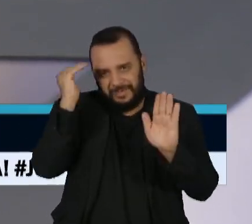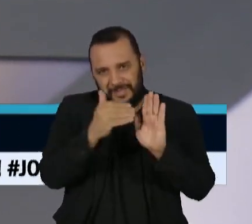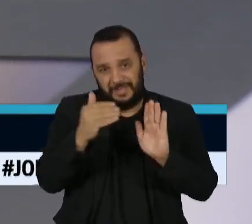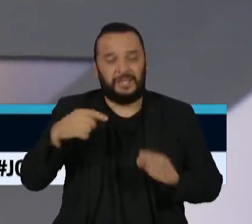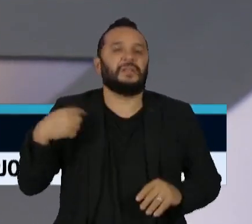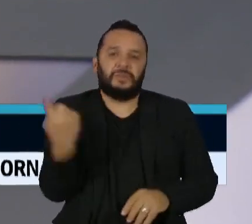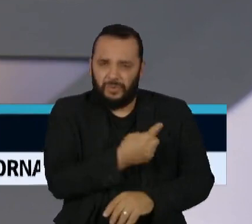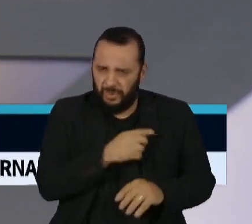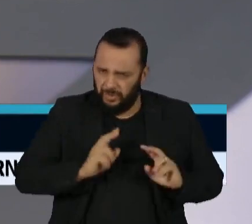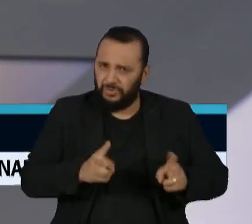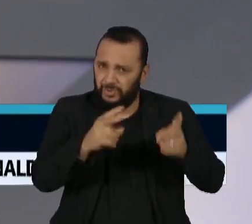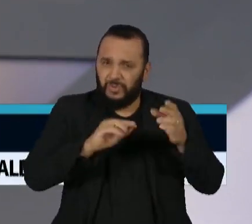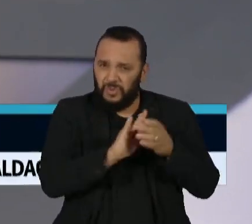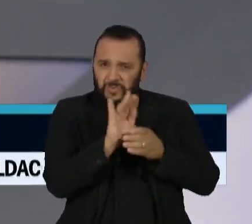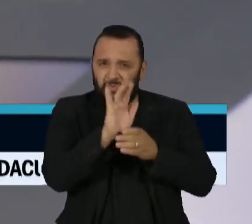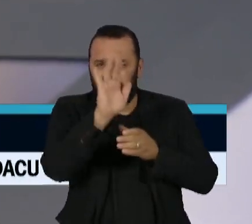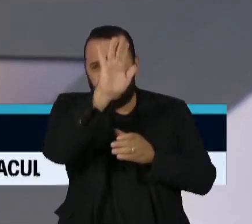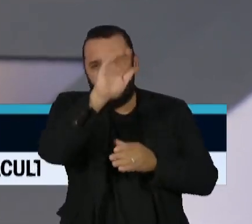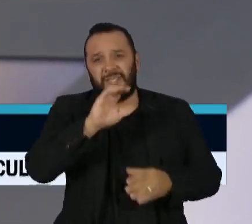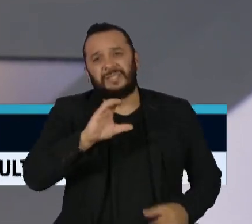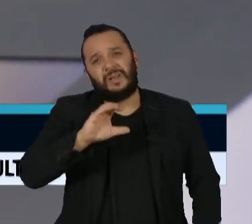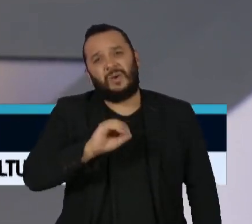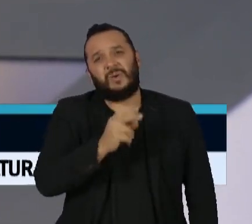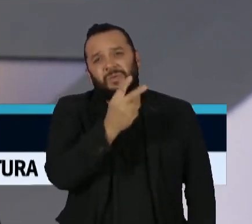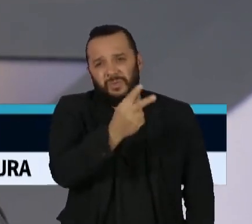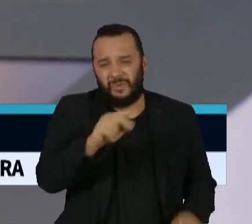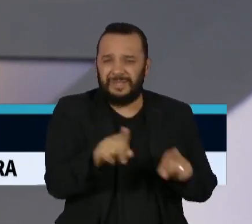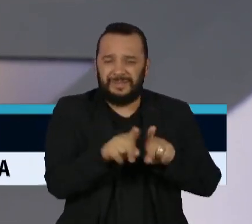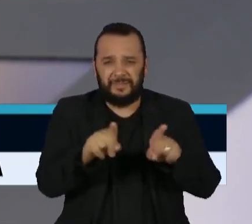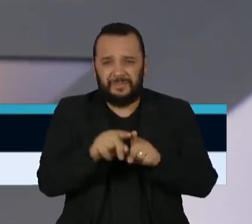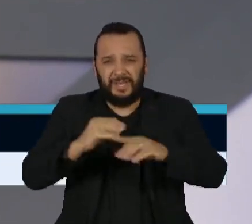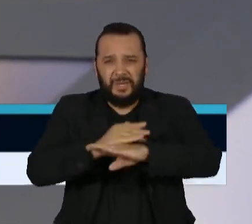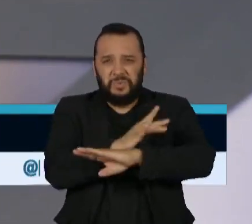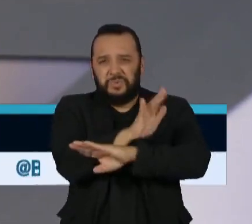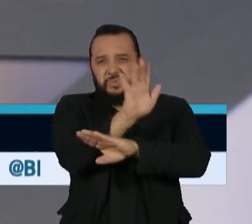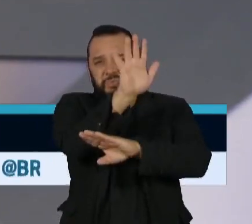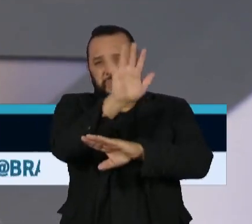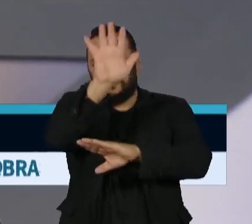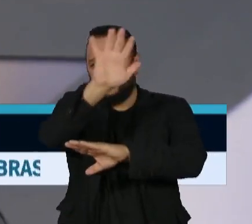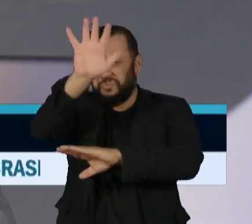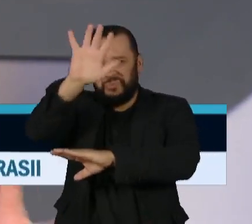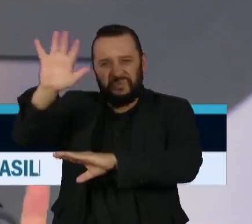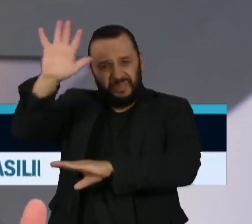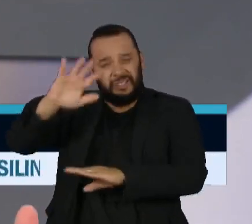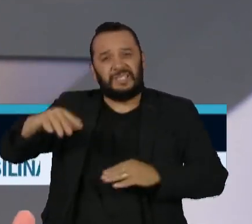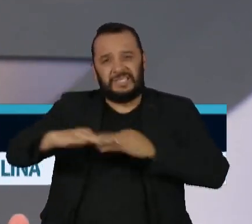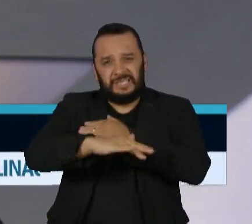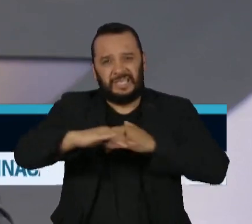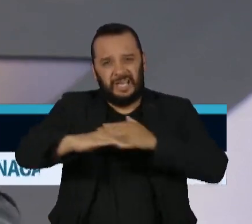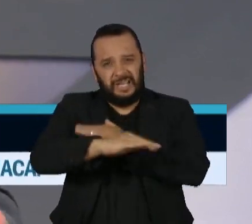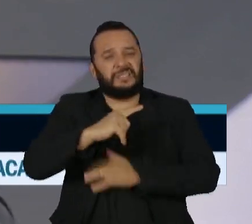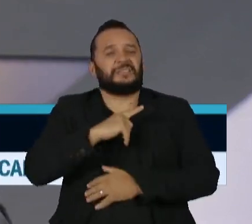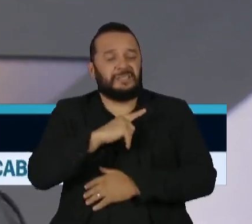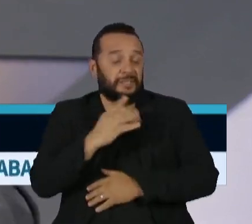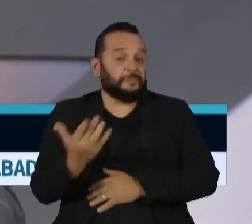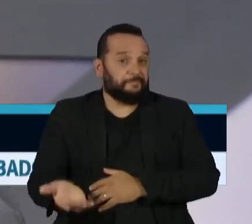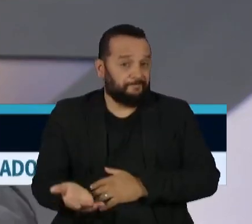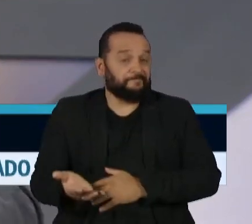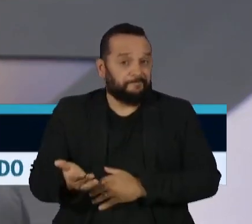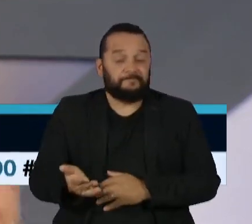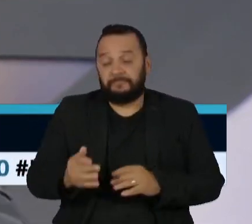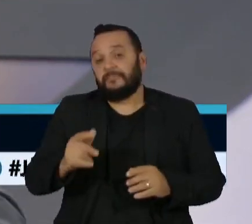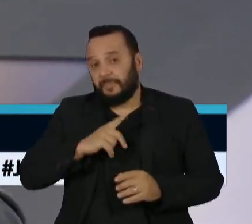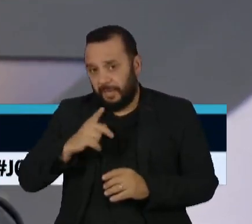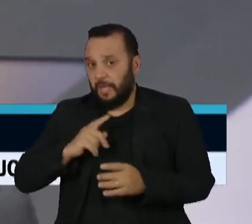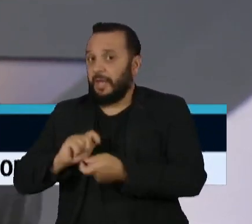CO2 ou novos carbono de carbono de uma maneira geral nas grandes cidades de vida aos combustíveis é fossas que queimam nos carros há uma